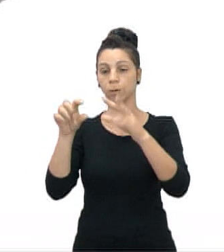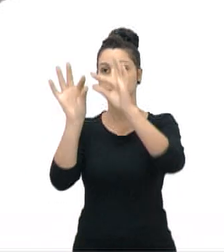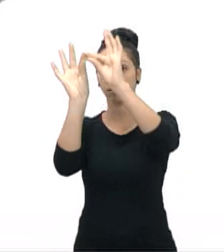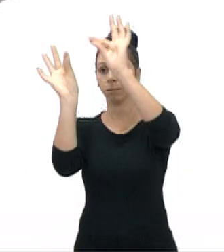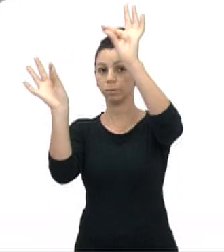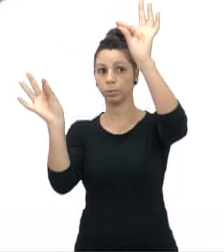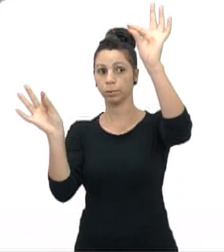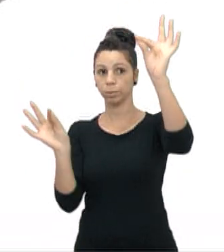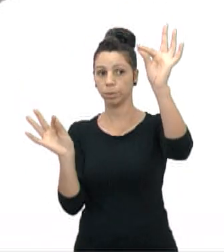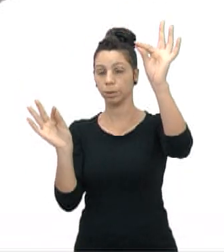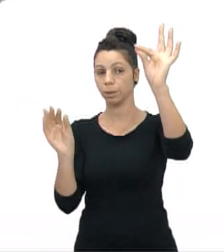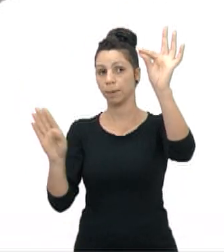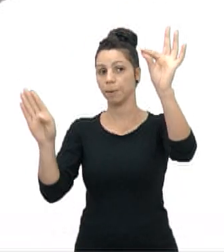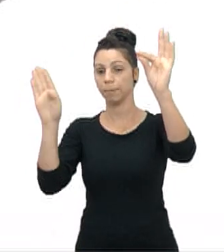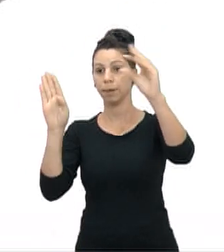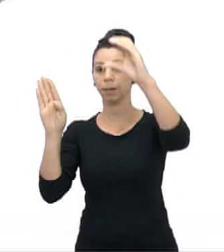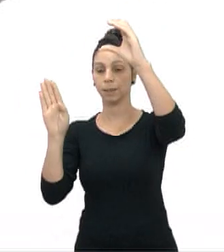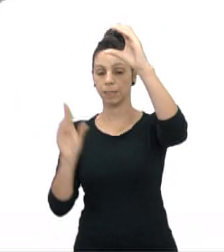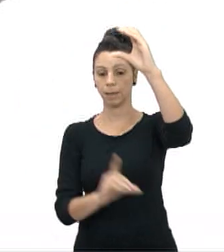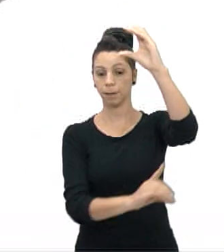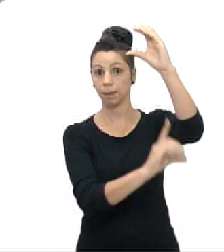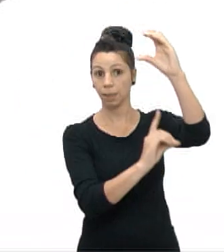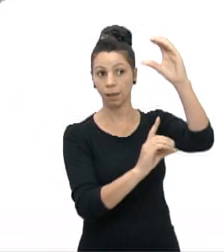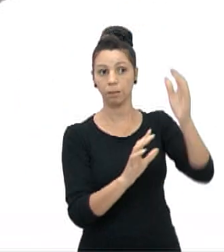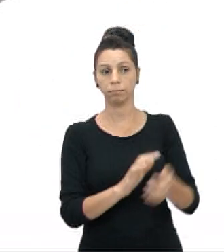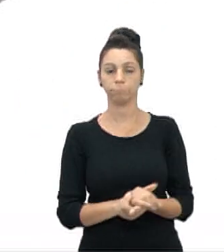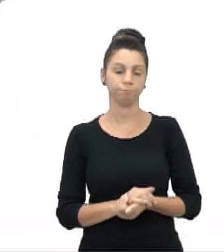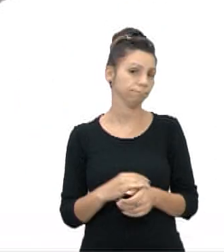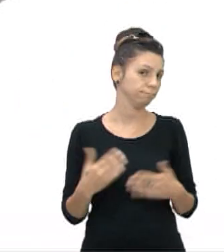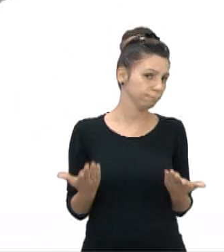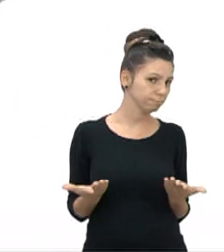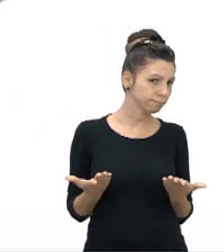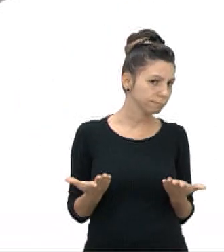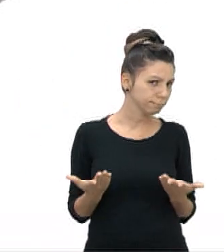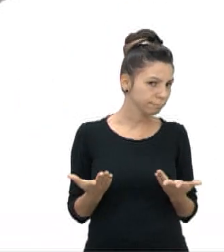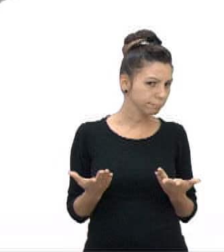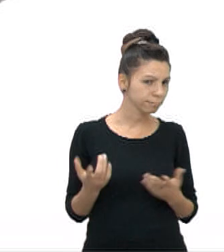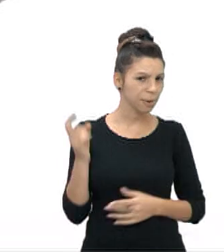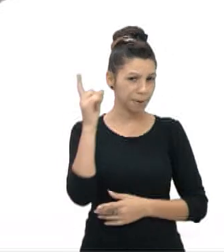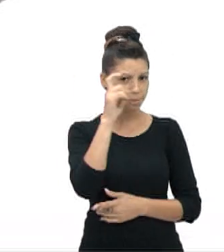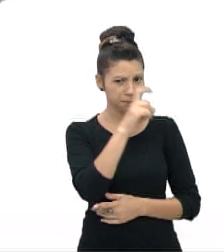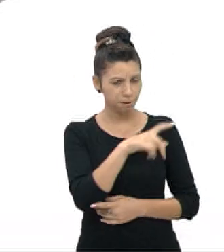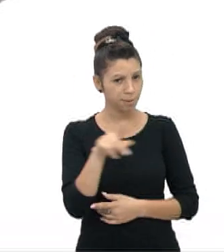BC e D, ok? Bom, ótimo. É